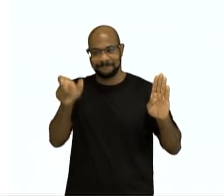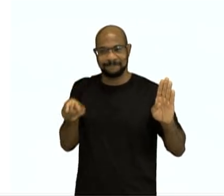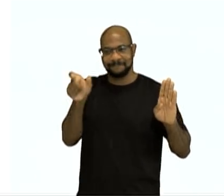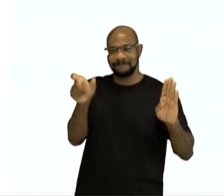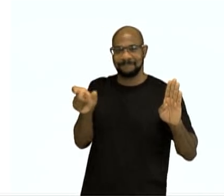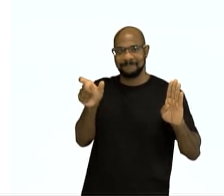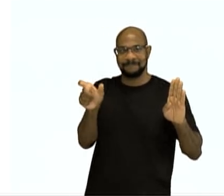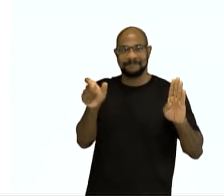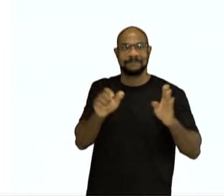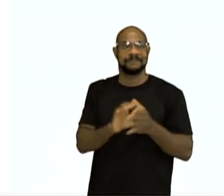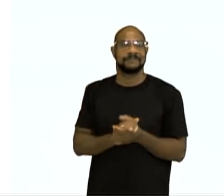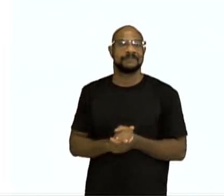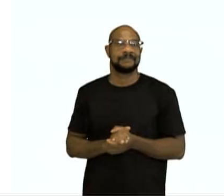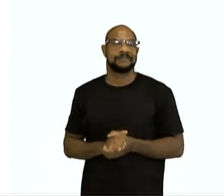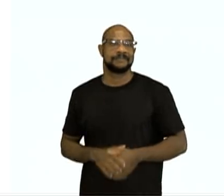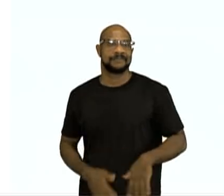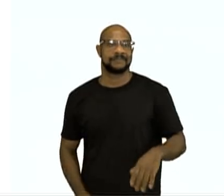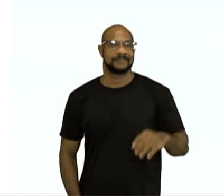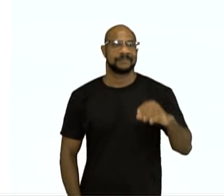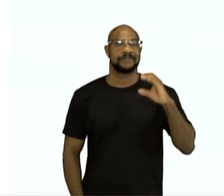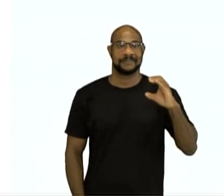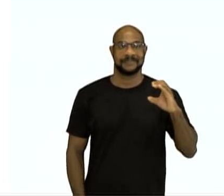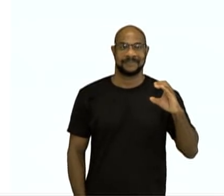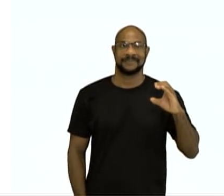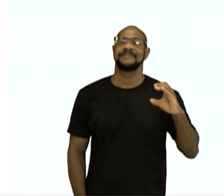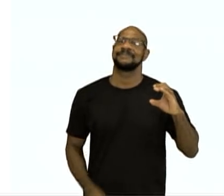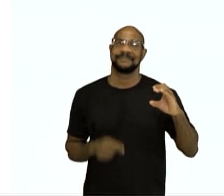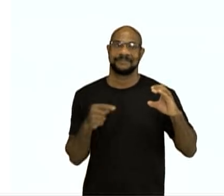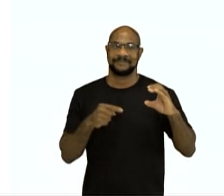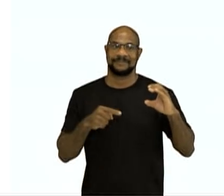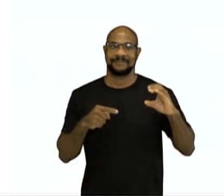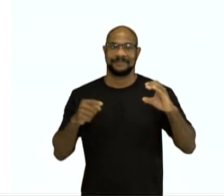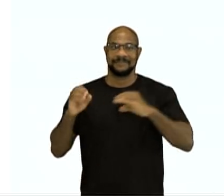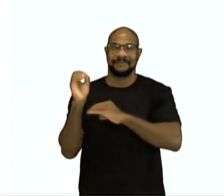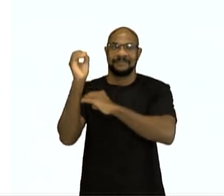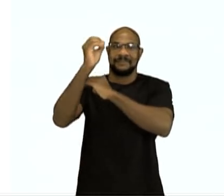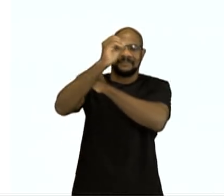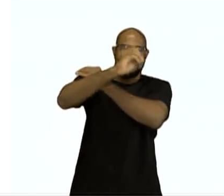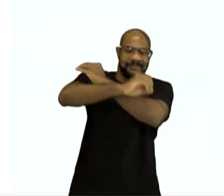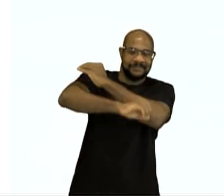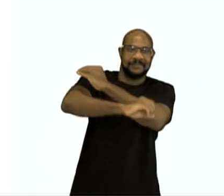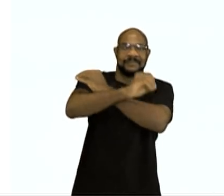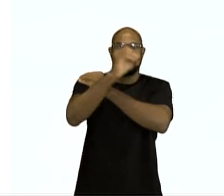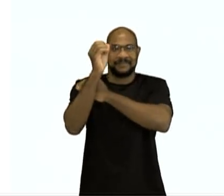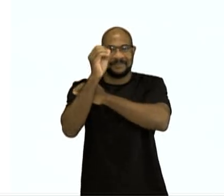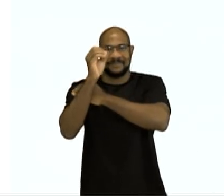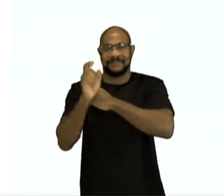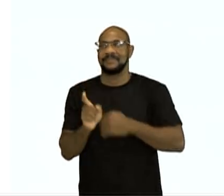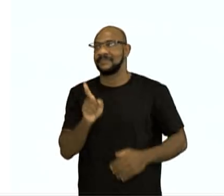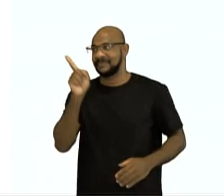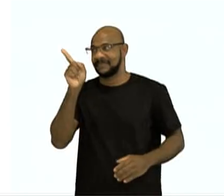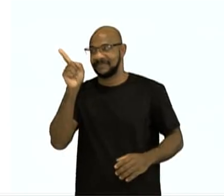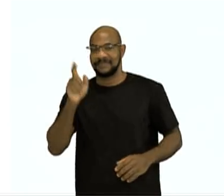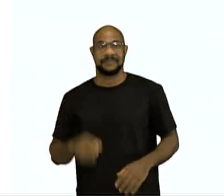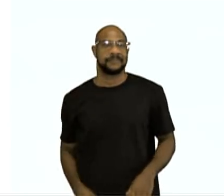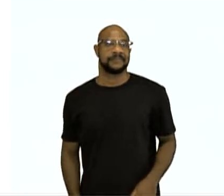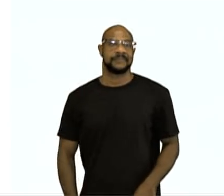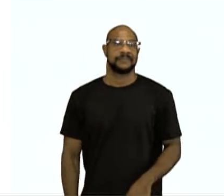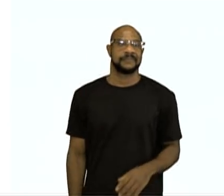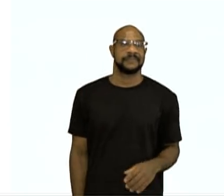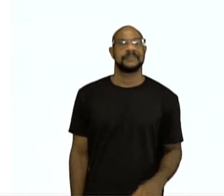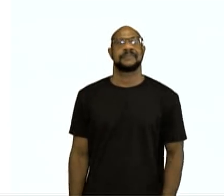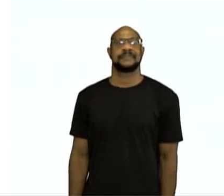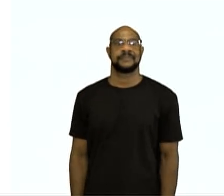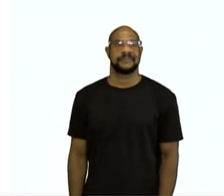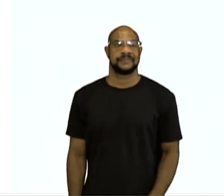o nascer do sol e o pôr do sol. World Cup, Copa do Mundo. E o soccer é o